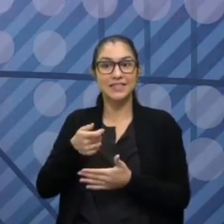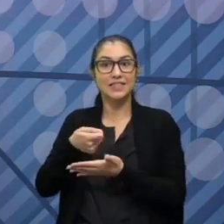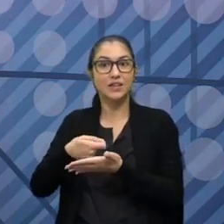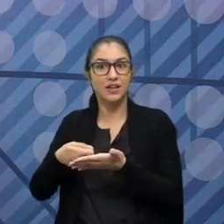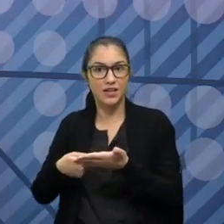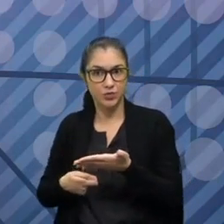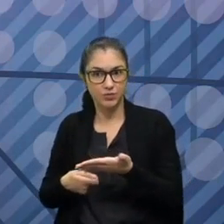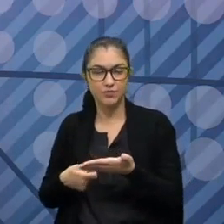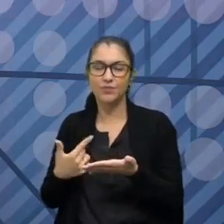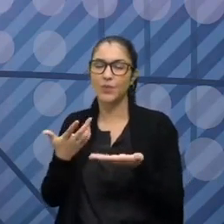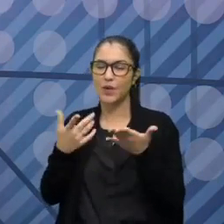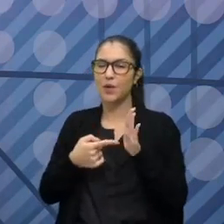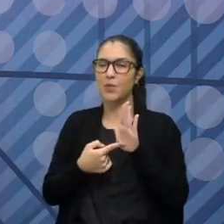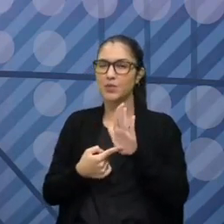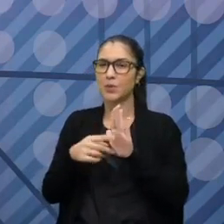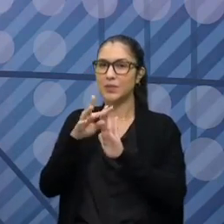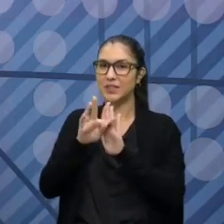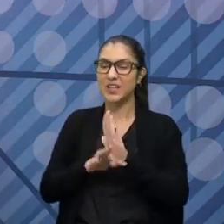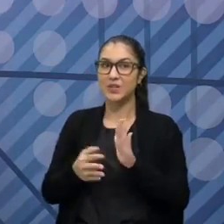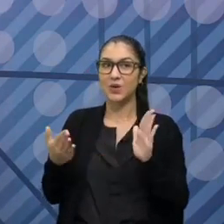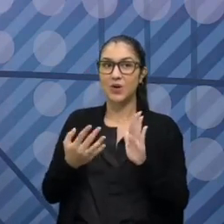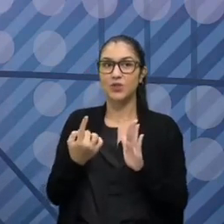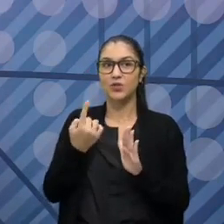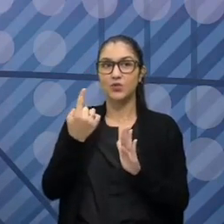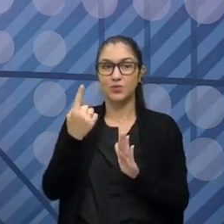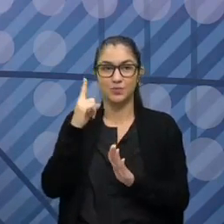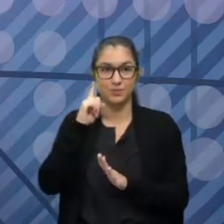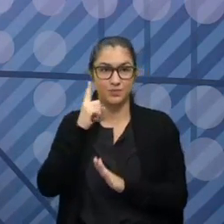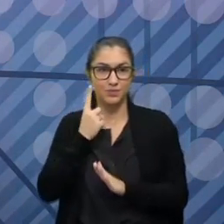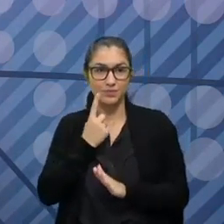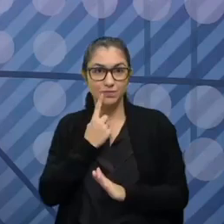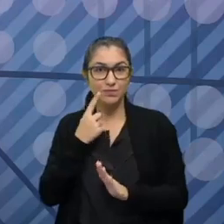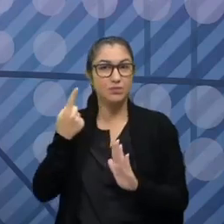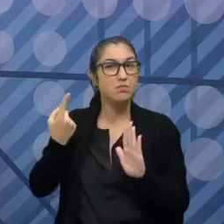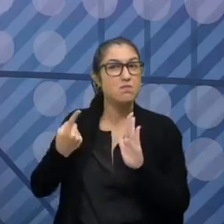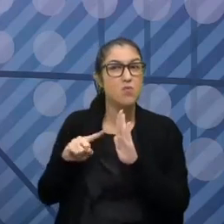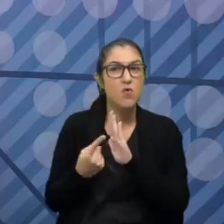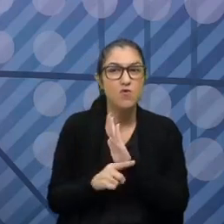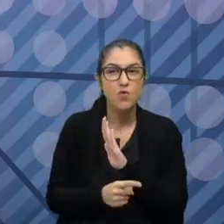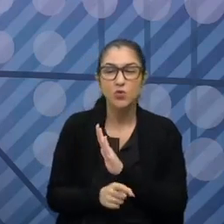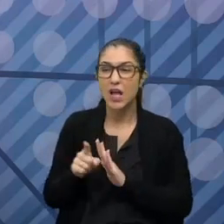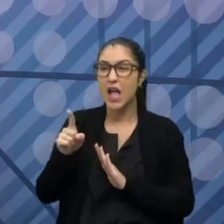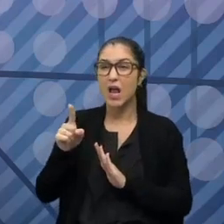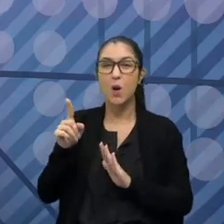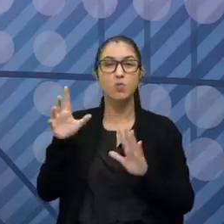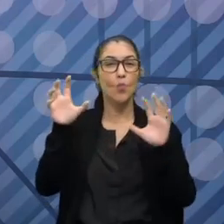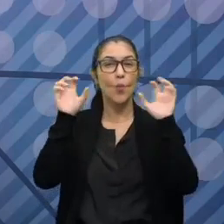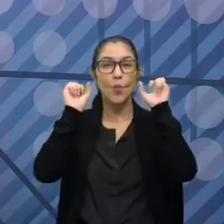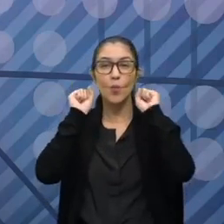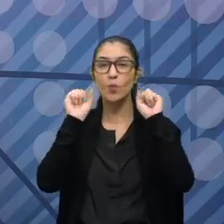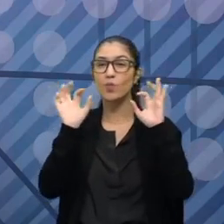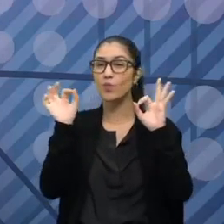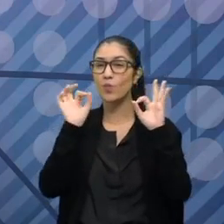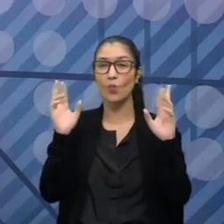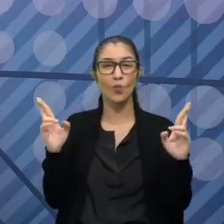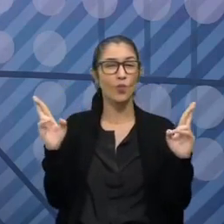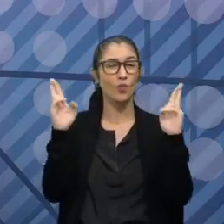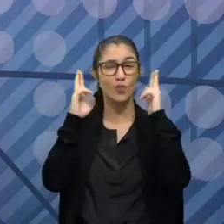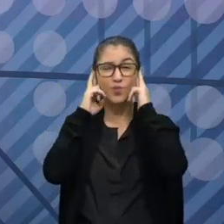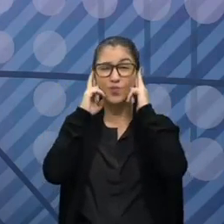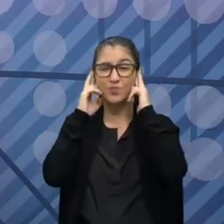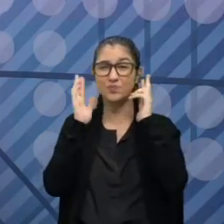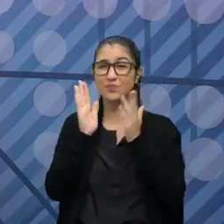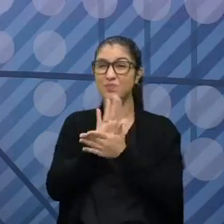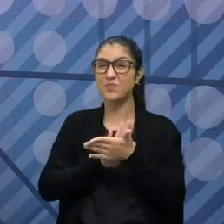escrita. E aí eu quero mostrar um texto agora para vocês de uma surda profunda. Ela não escuta uma bomba, tá? Não